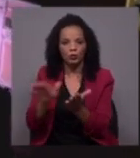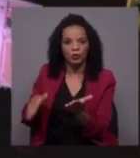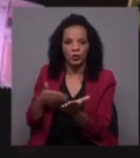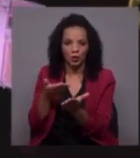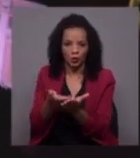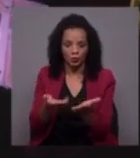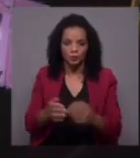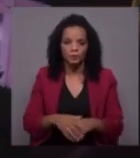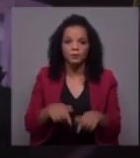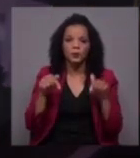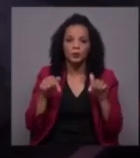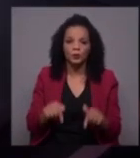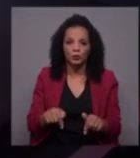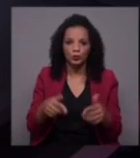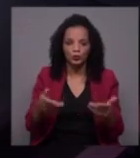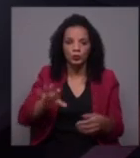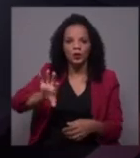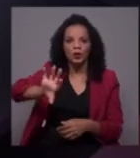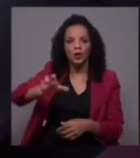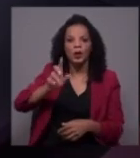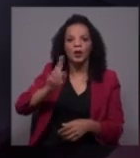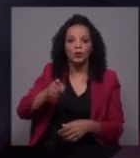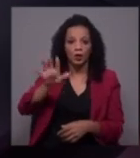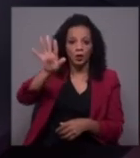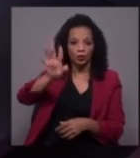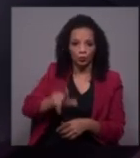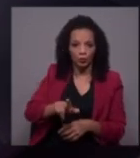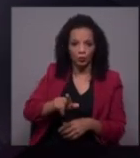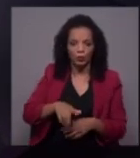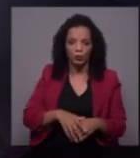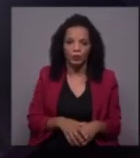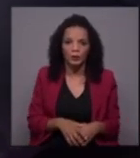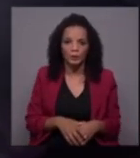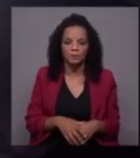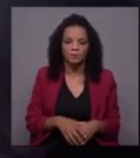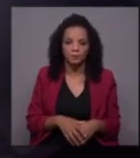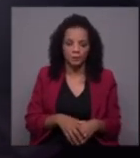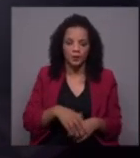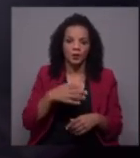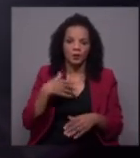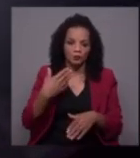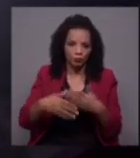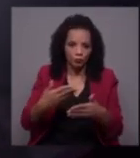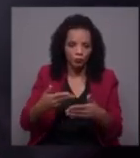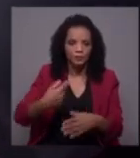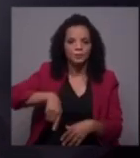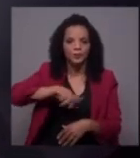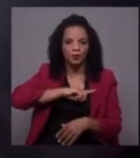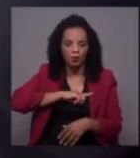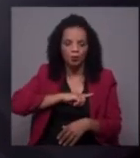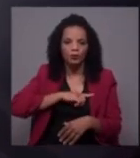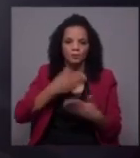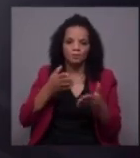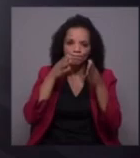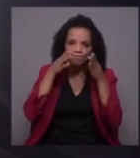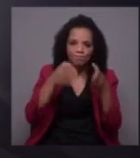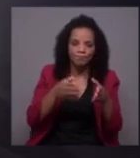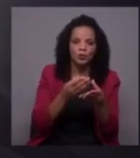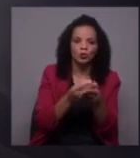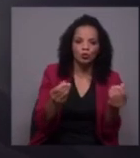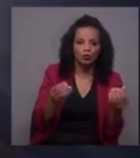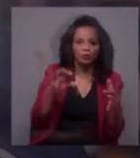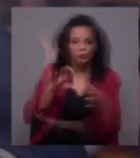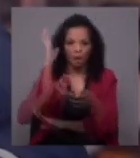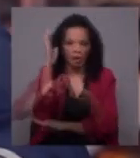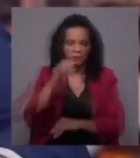candidatos. Hoje é a vez do Conselho de Lisboa. Ao longo das próximas horas, vamos deter-nos nas soluções para os